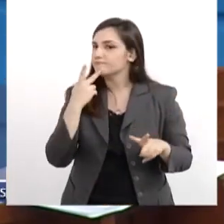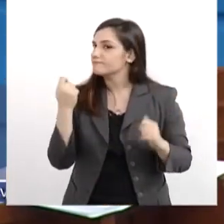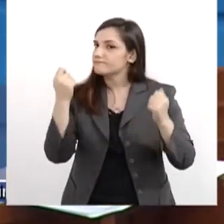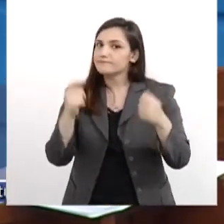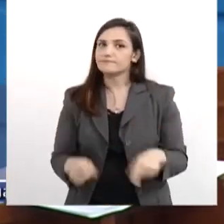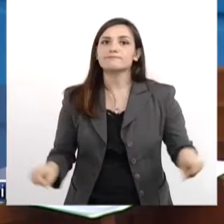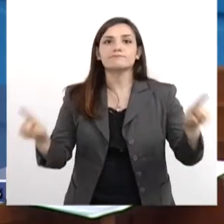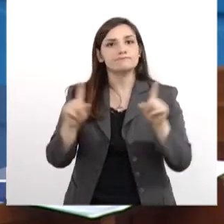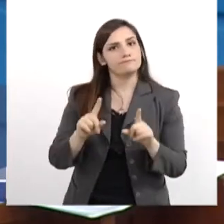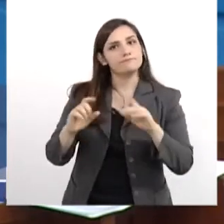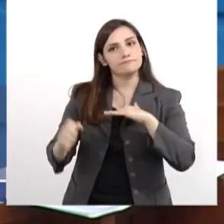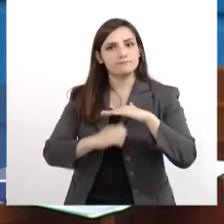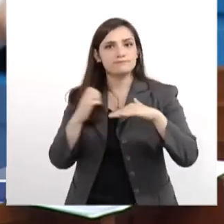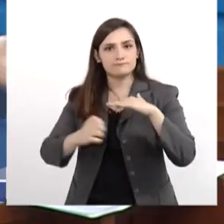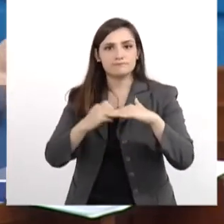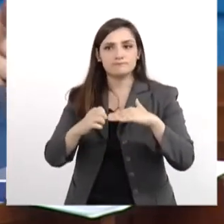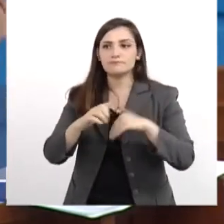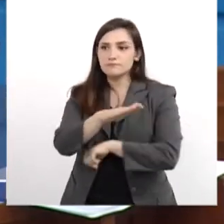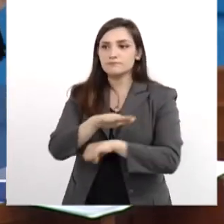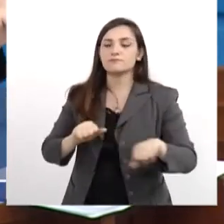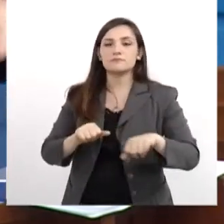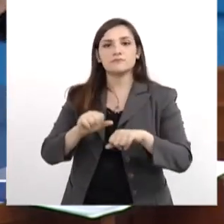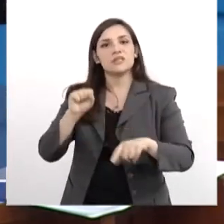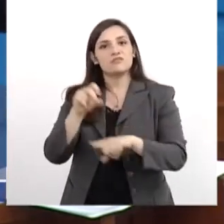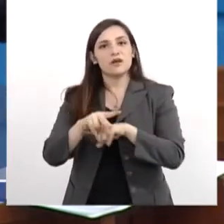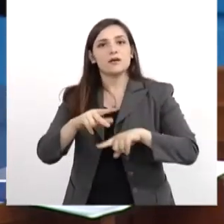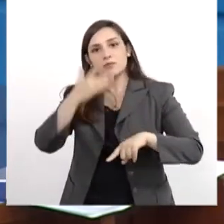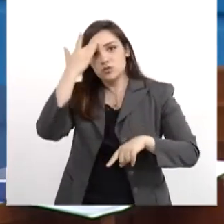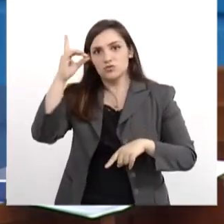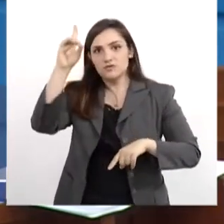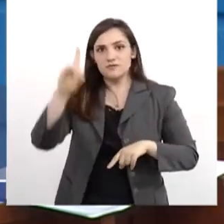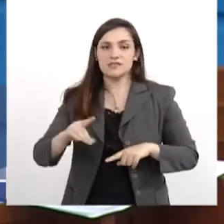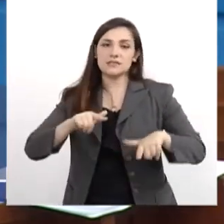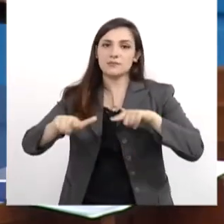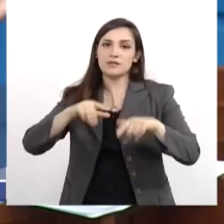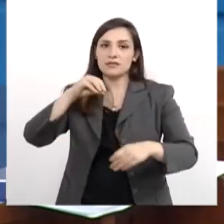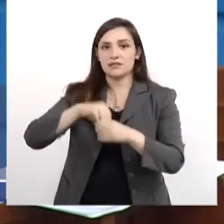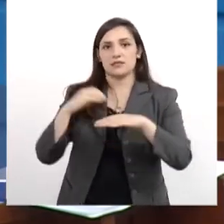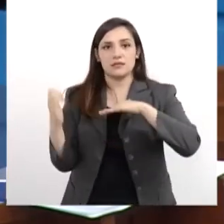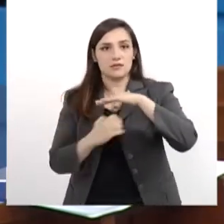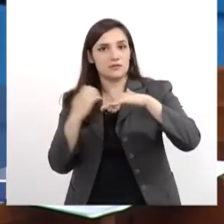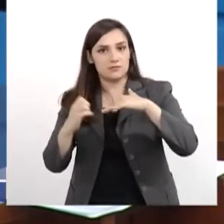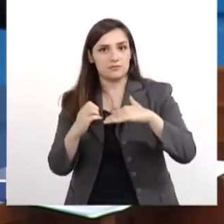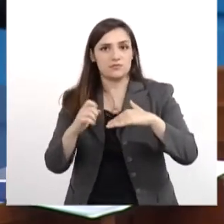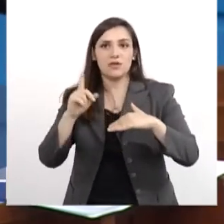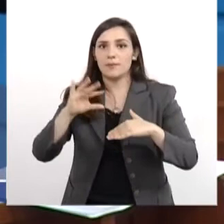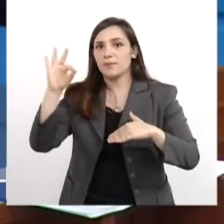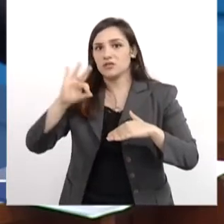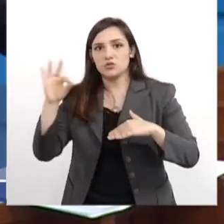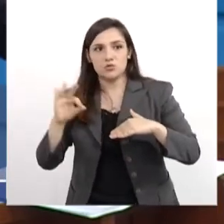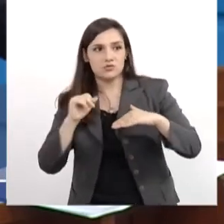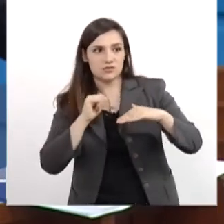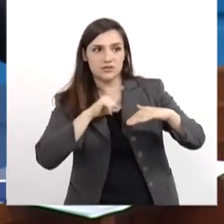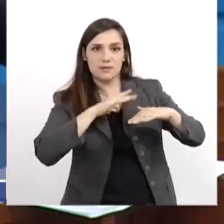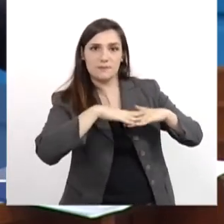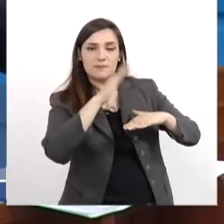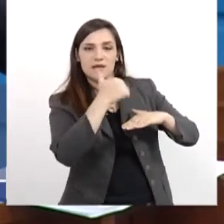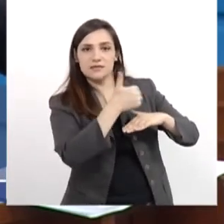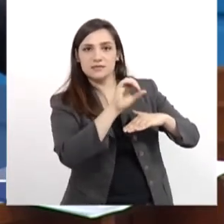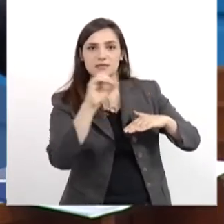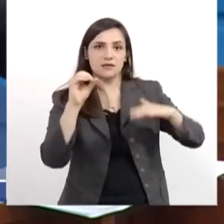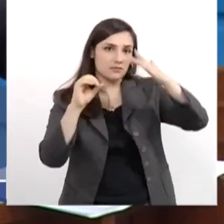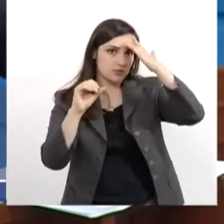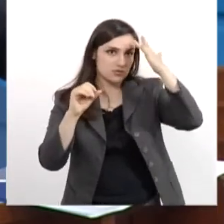desobrigar as empresas à contratação de pessoas com deficiência dentro desse percentual que a legislação hoje